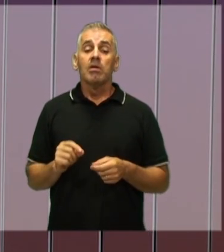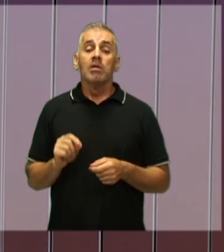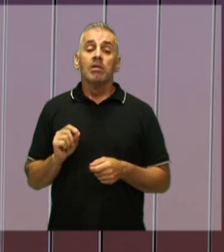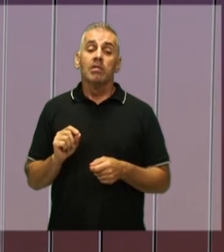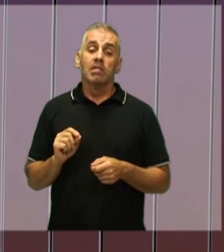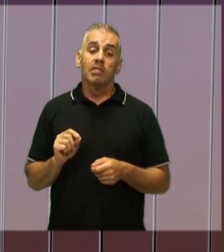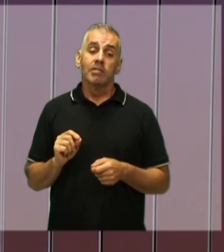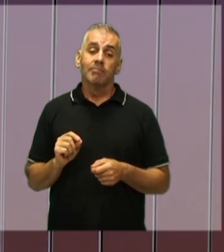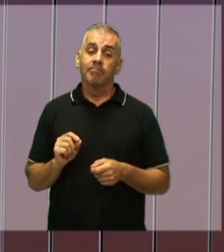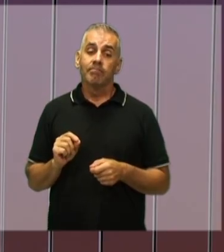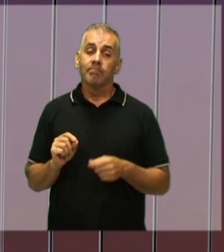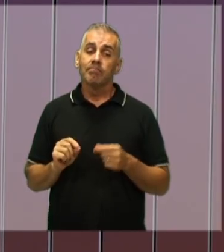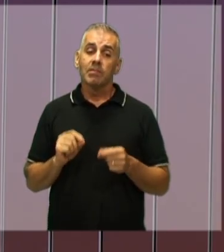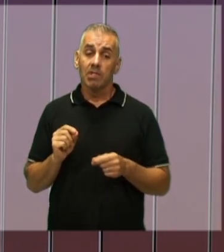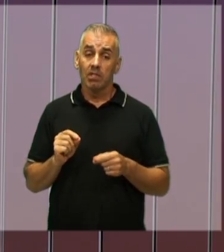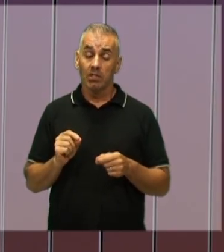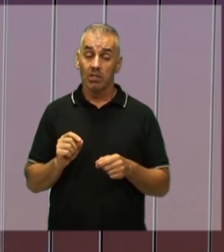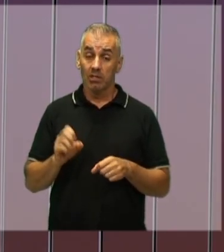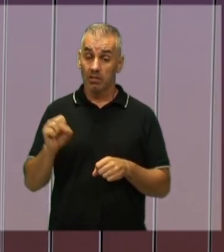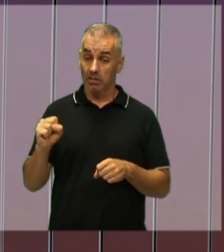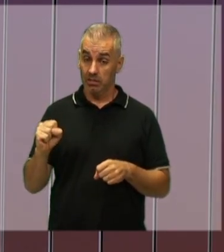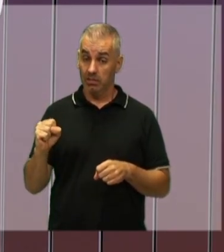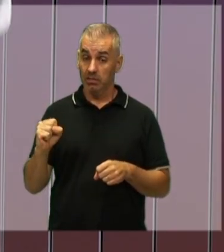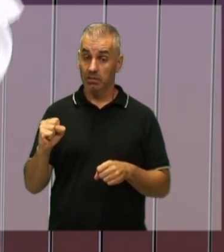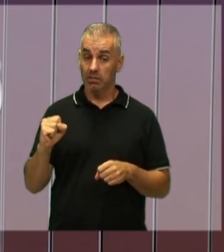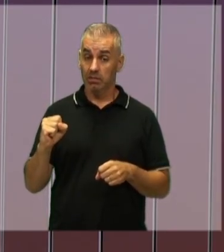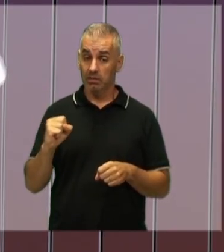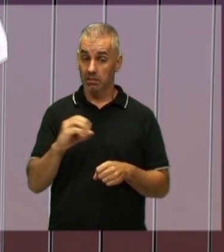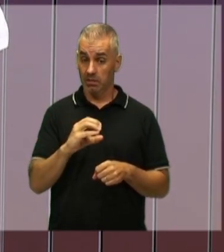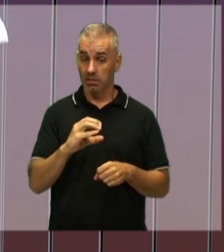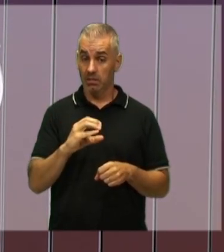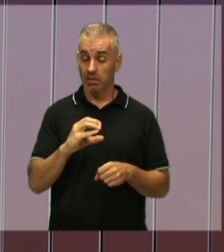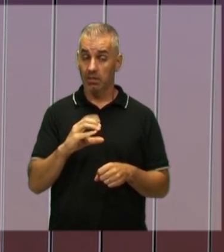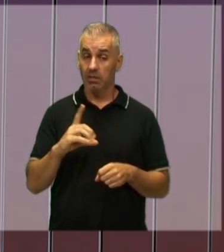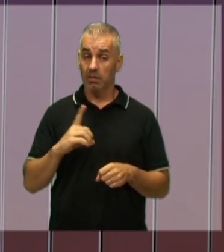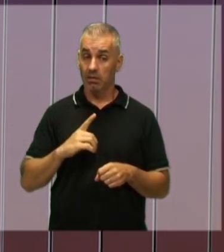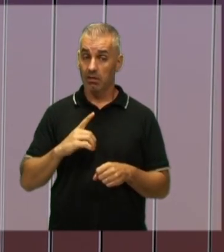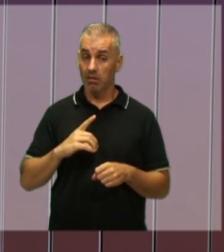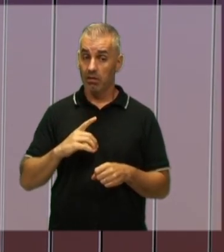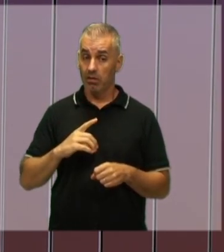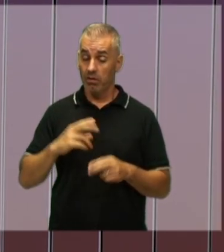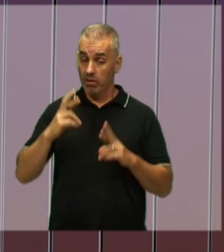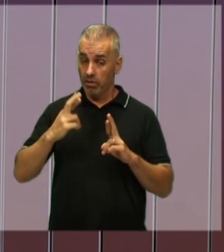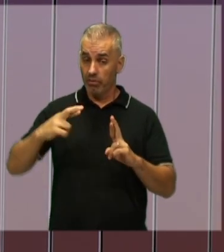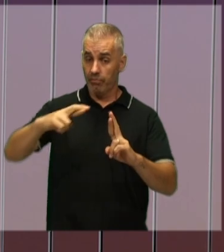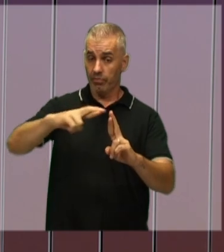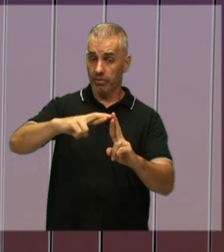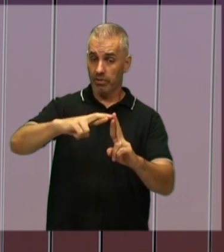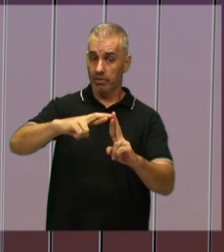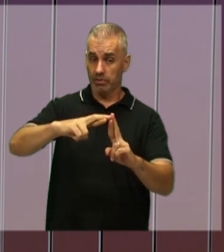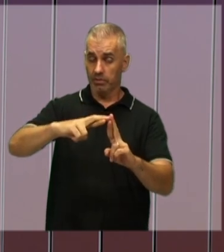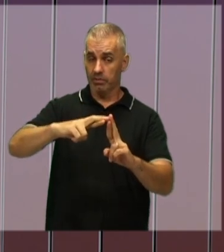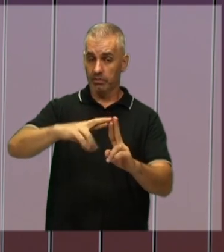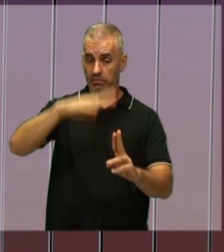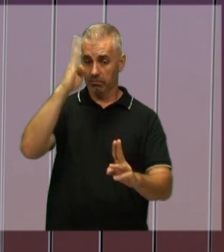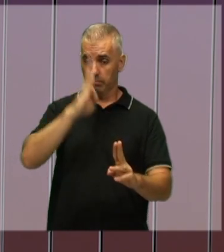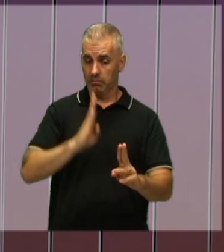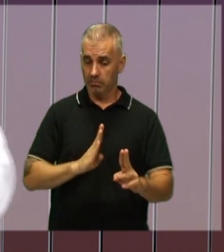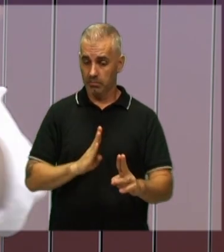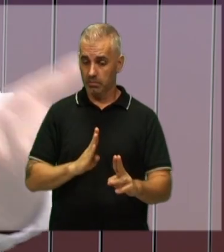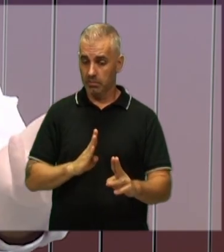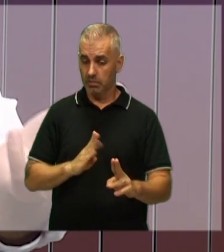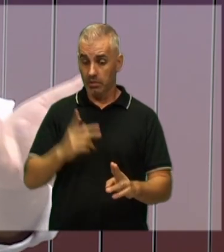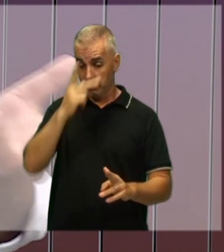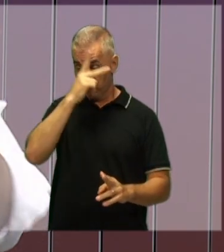Maurício, que Santa Catarina e Itajaí são referências para o Brasil. Por isso que as pessoas vêm para cá. E aí, automaticamente,